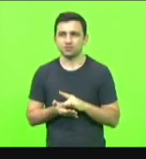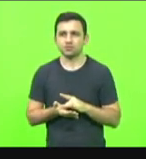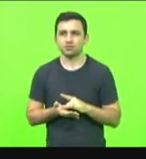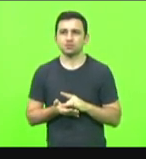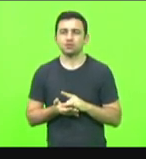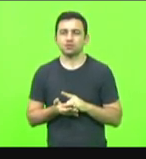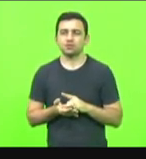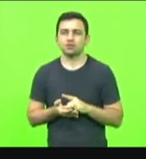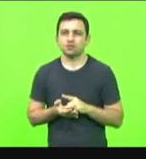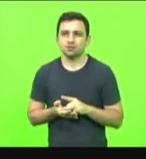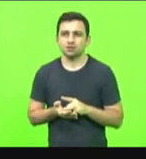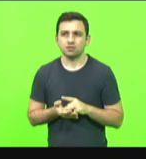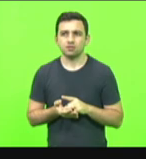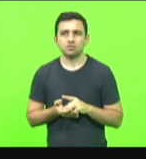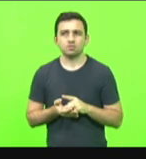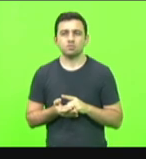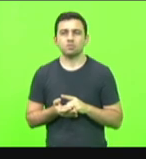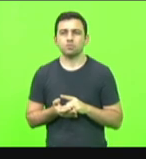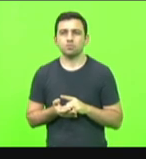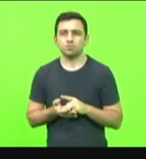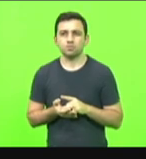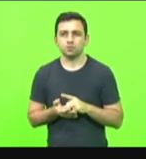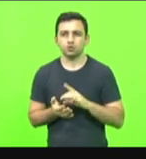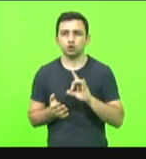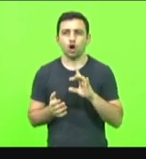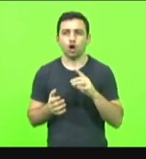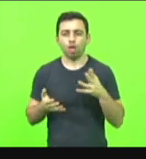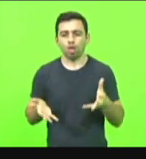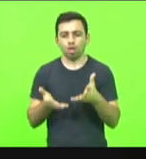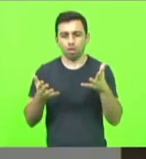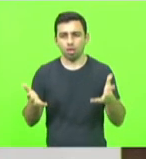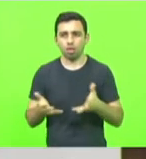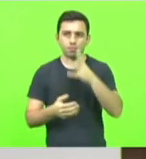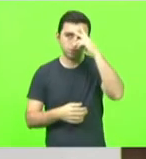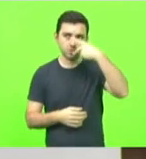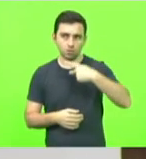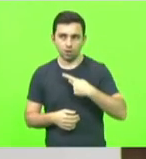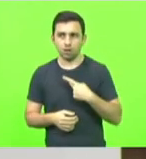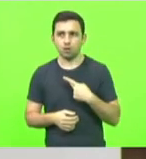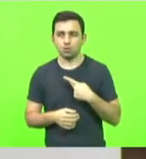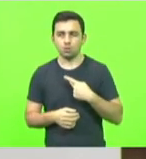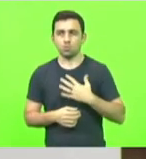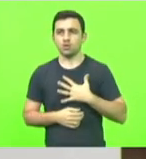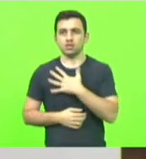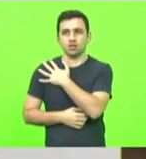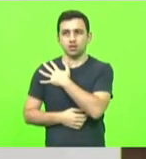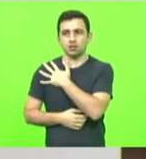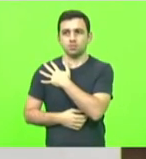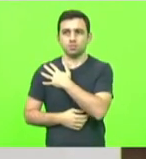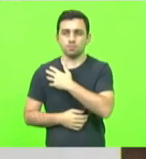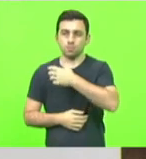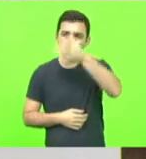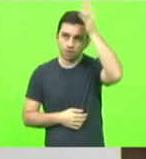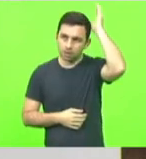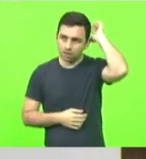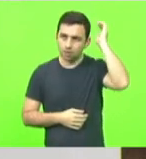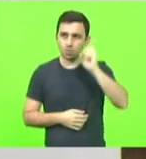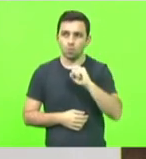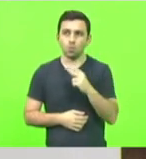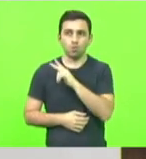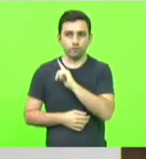seja simplesmente para promoção pessoal dos comandantes da PM, bombeiro militar ou do próprio